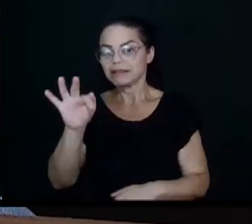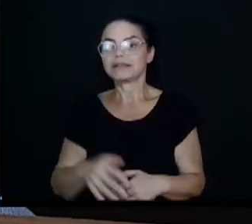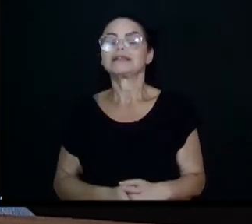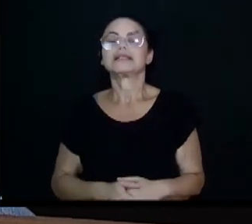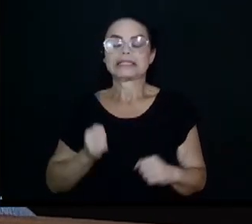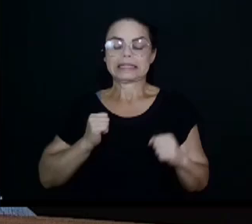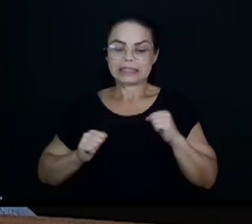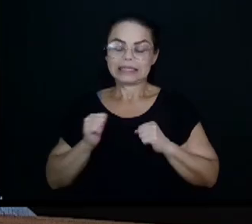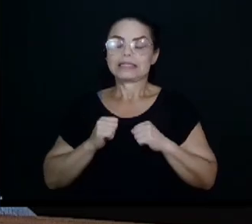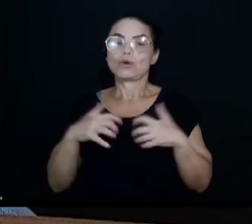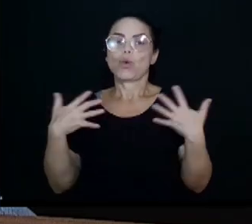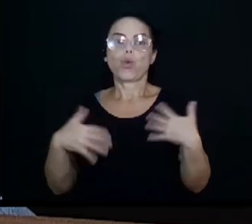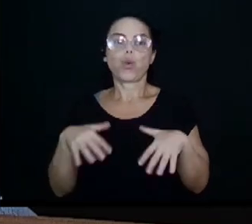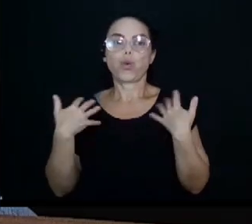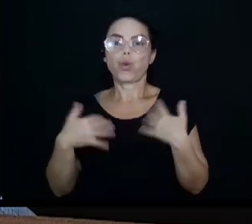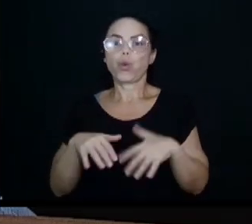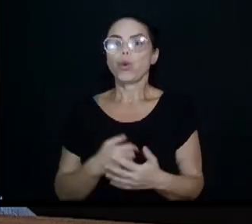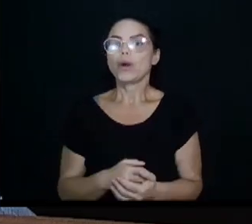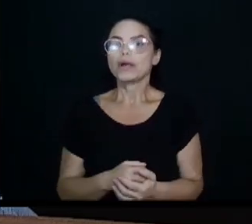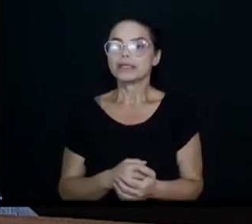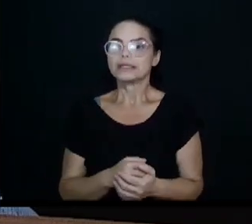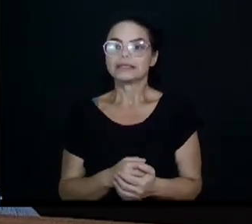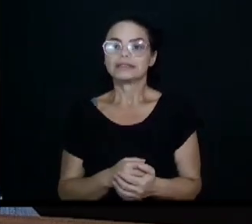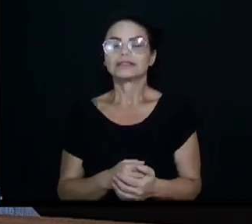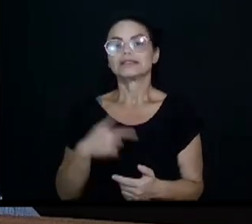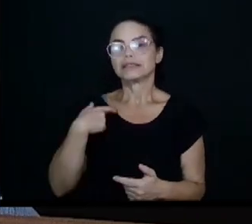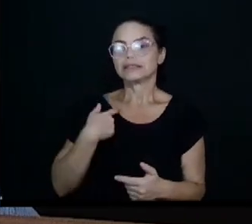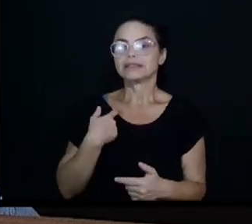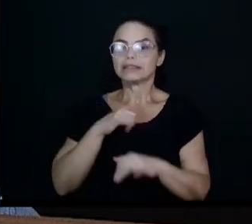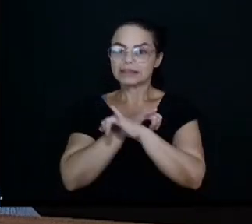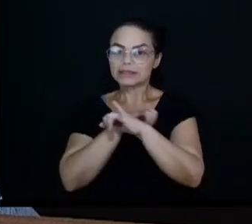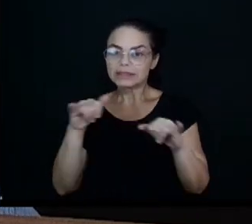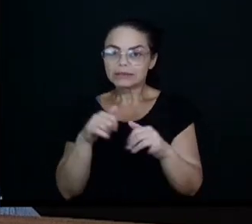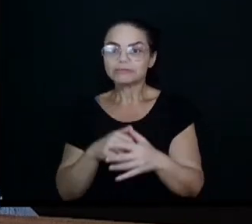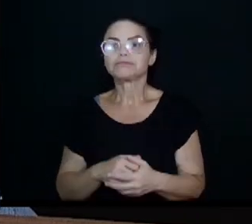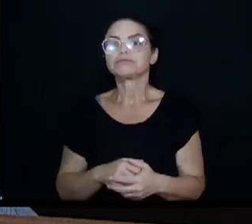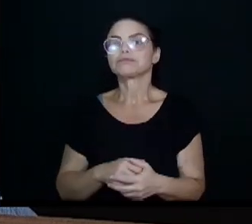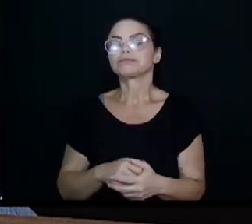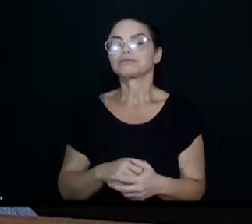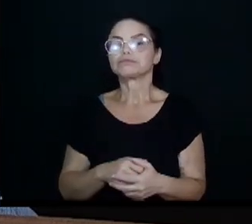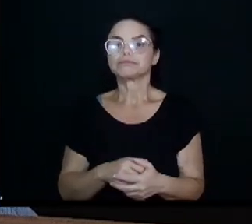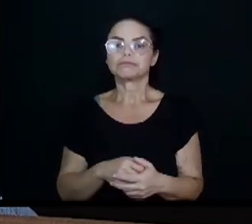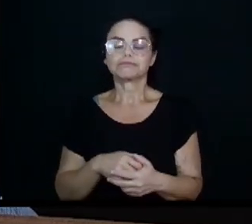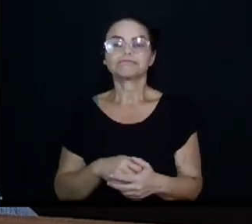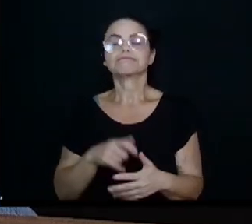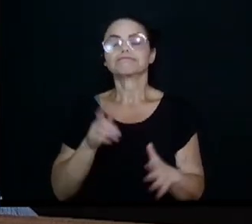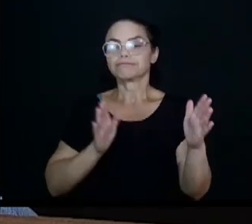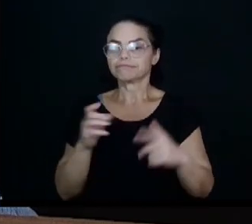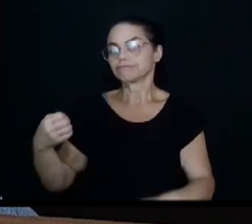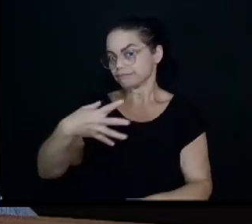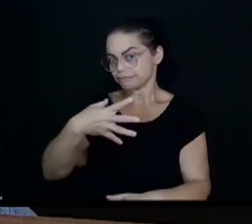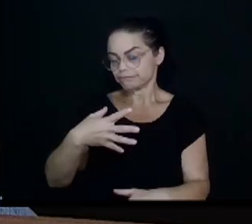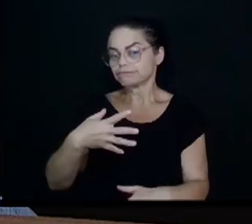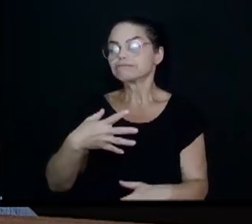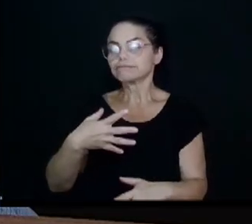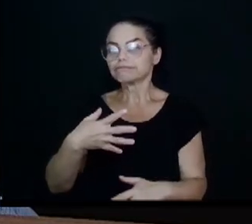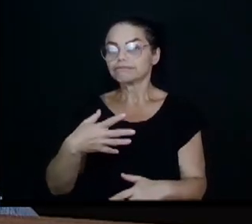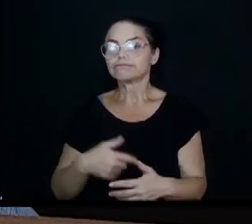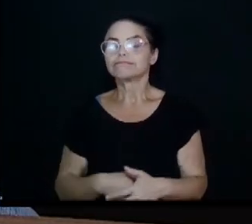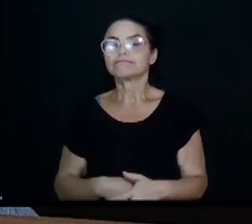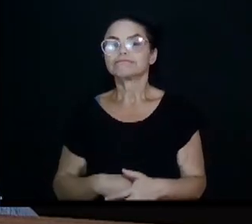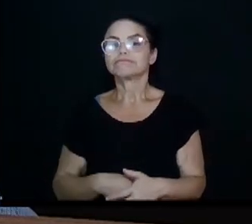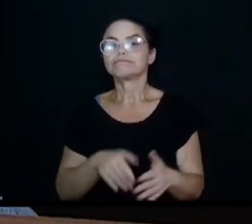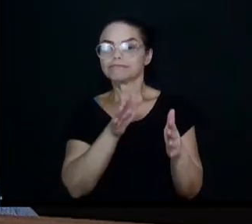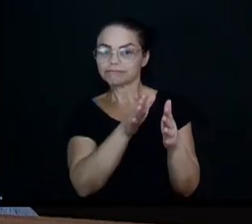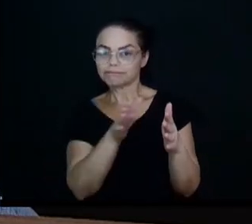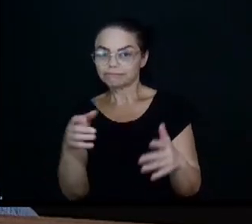maior. Eu costumo dizer que é uma fase nova, né? Uma etapa nova na vida do